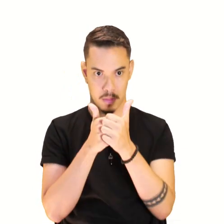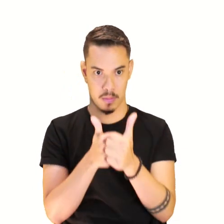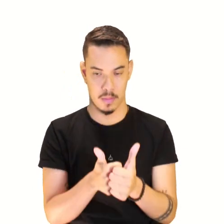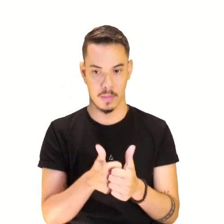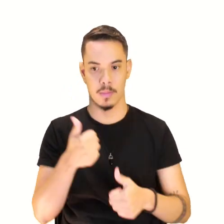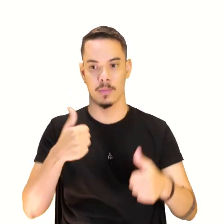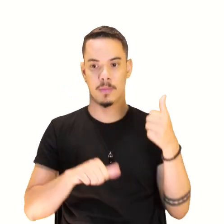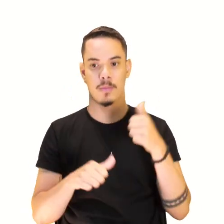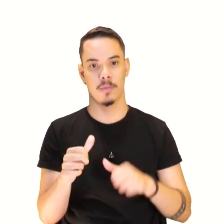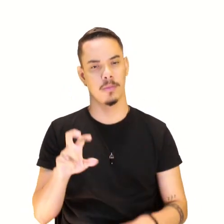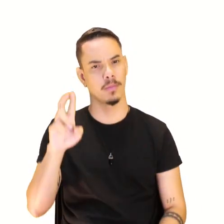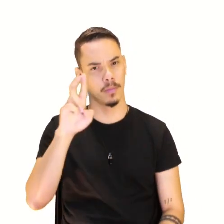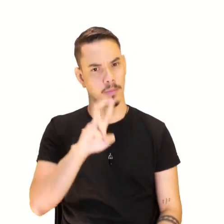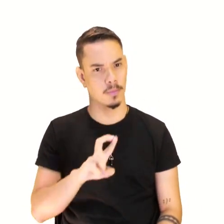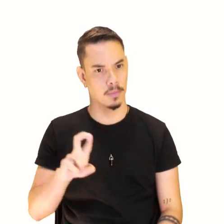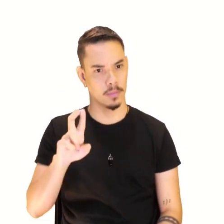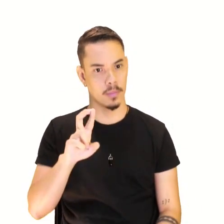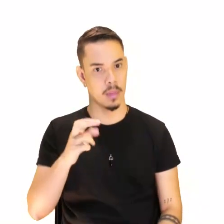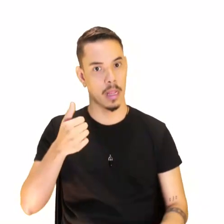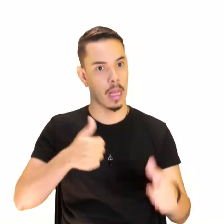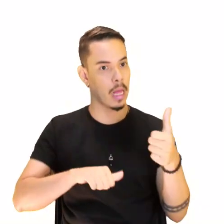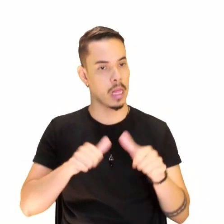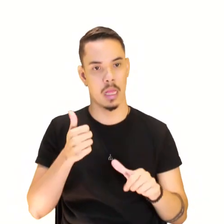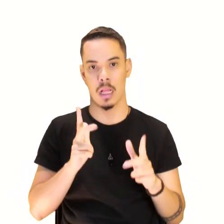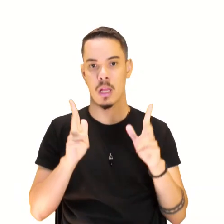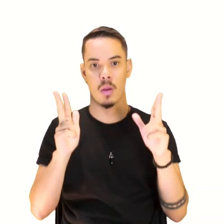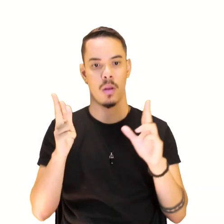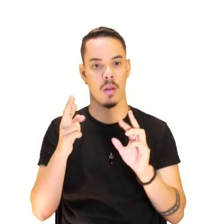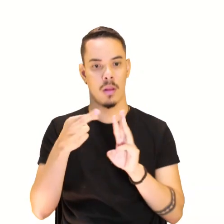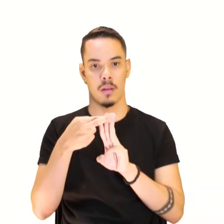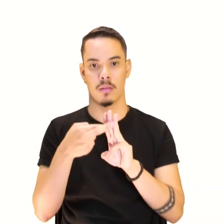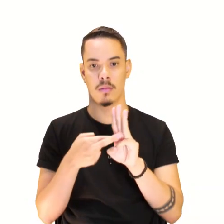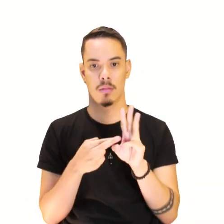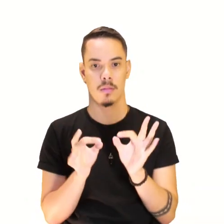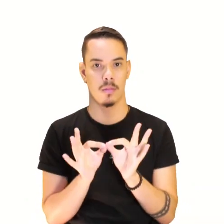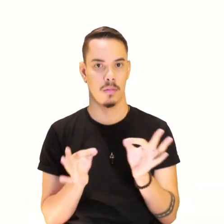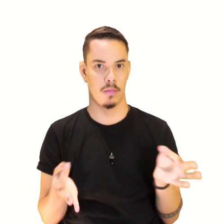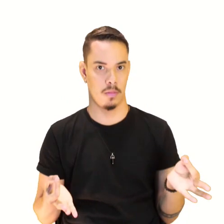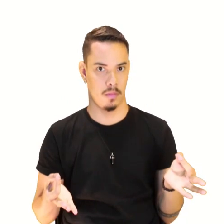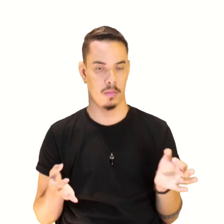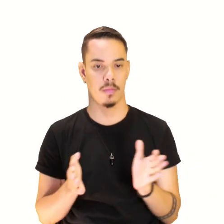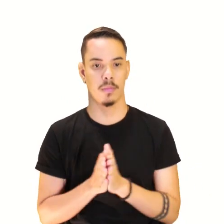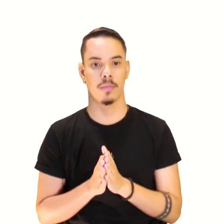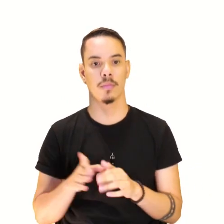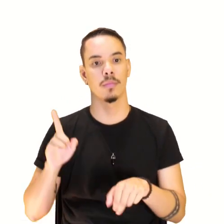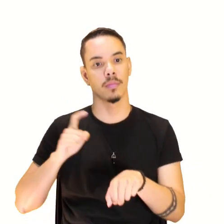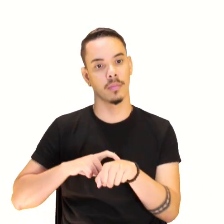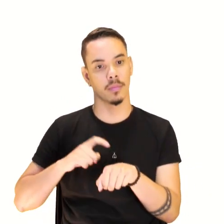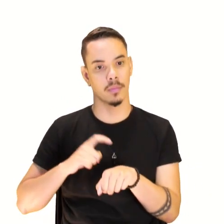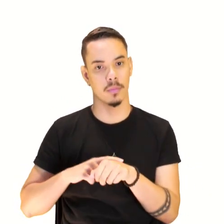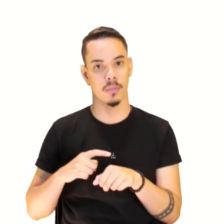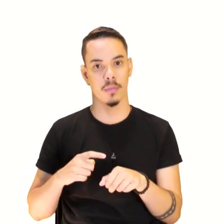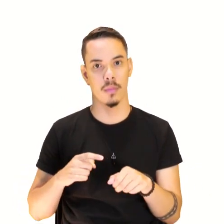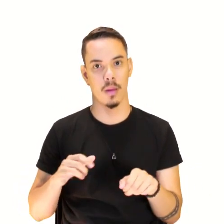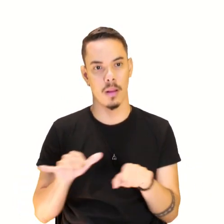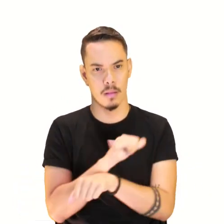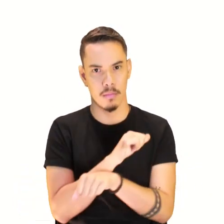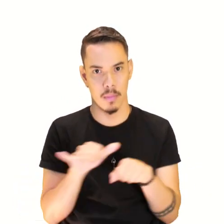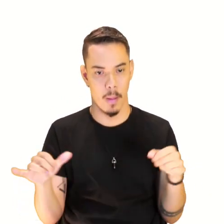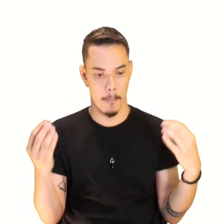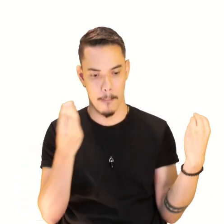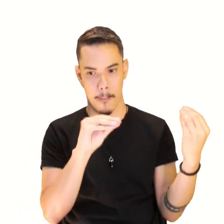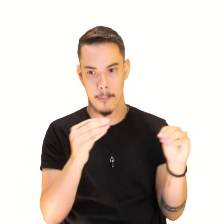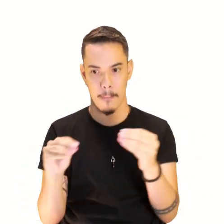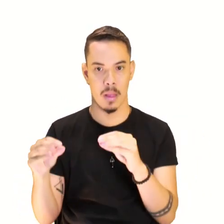essa observação A análise é feita igual da regra de três simples lá na hora de montar que a gente tem que fazer a mudança já para poder